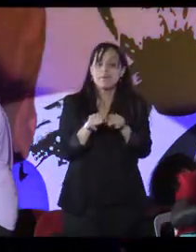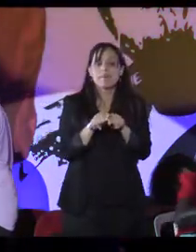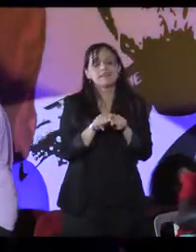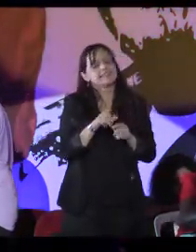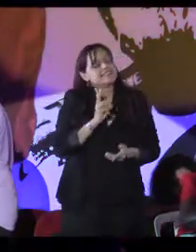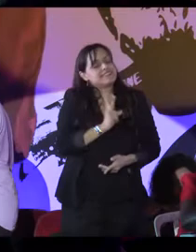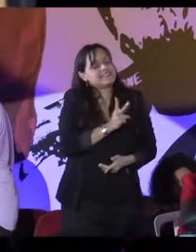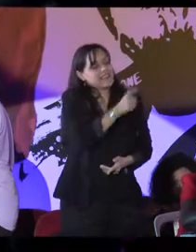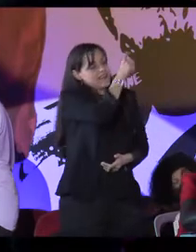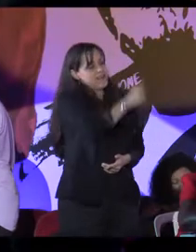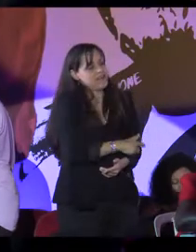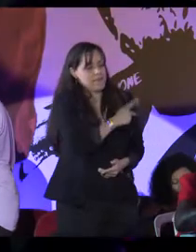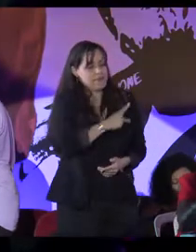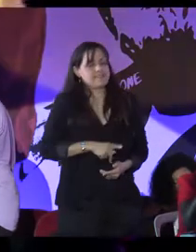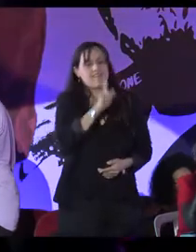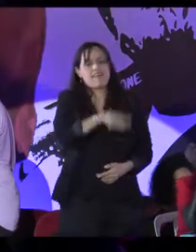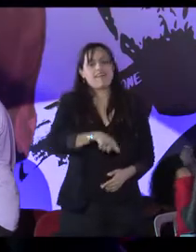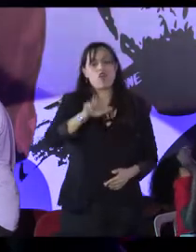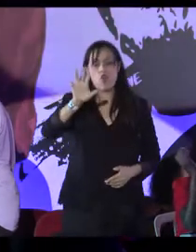Lula.